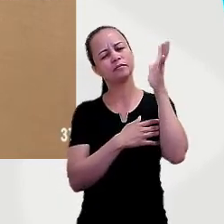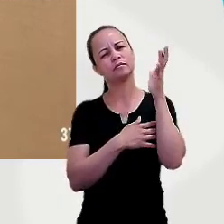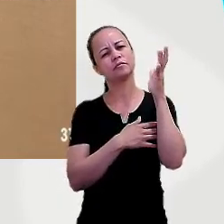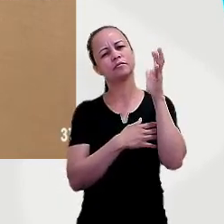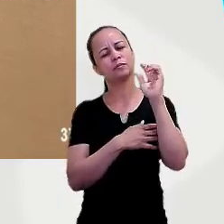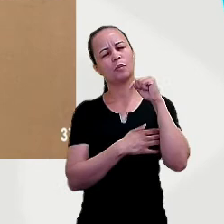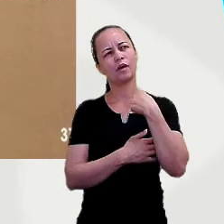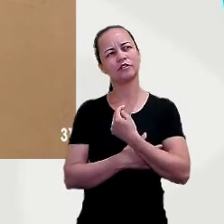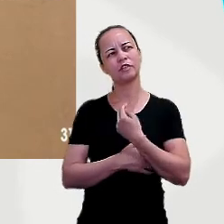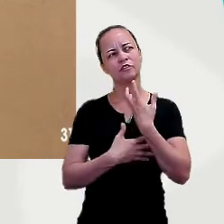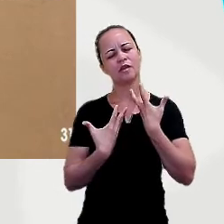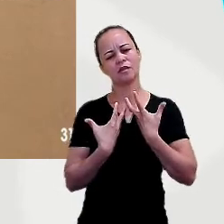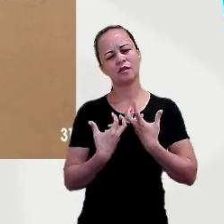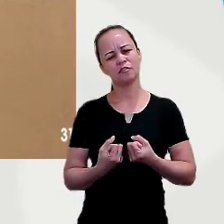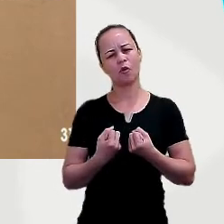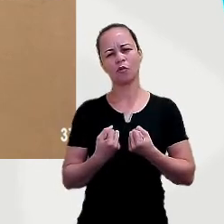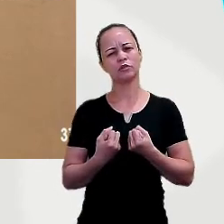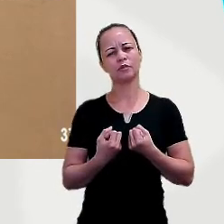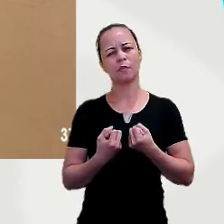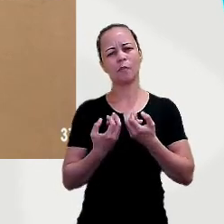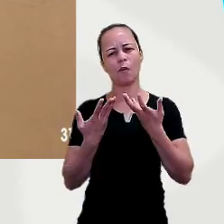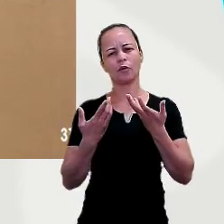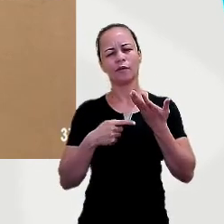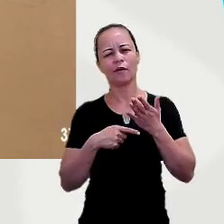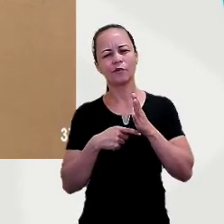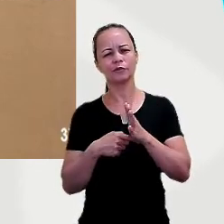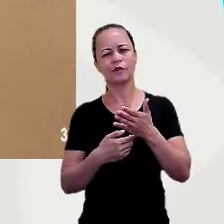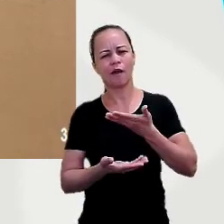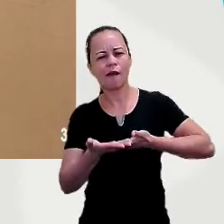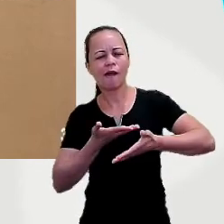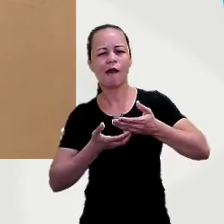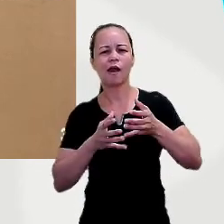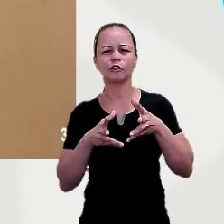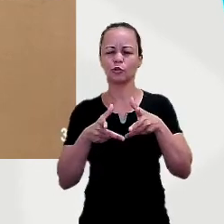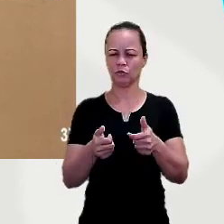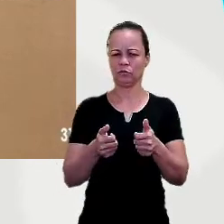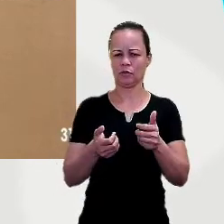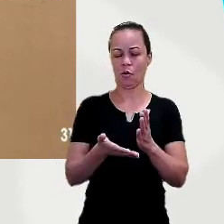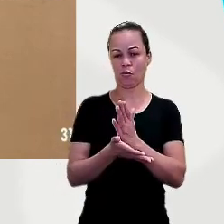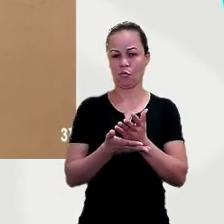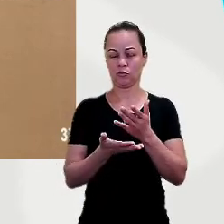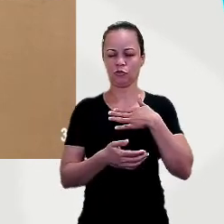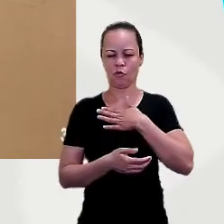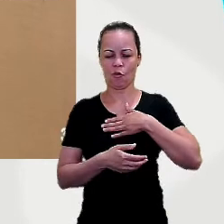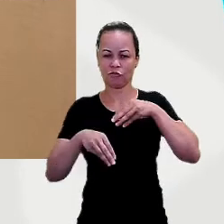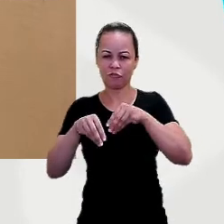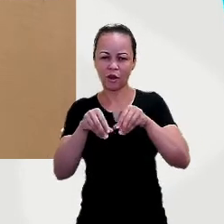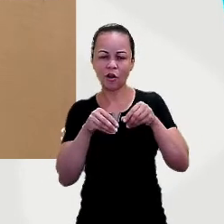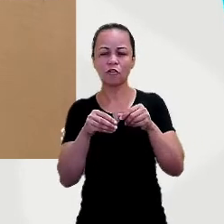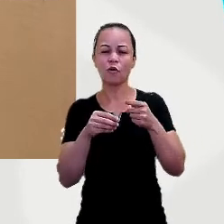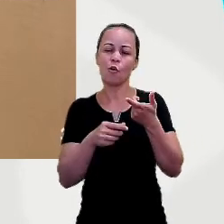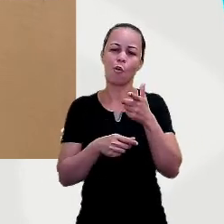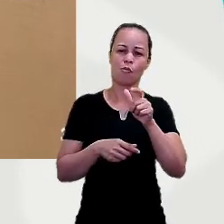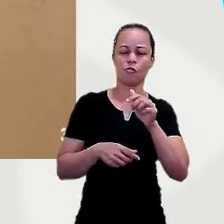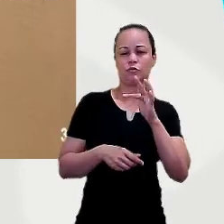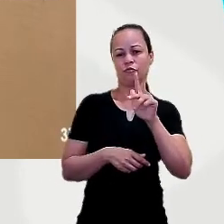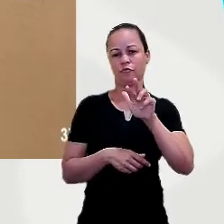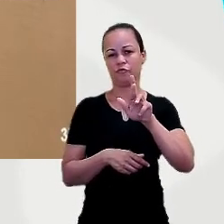esforce, não pode agradar a todos. Alguns gostam de farofa. Outros preferem farelo.